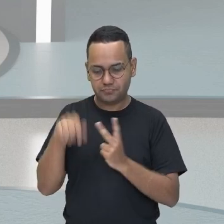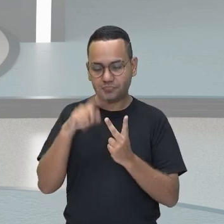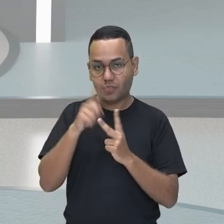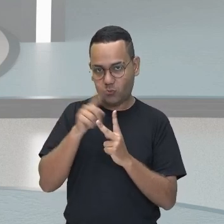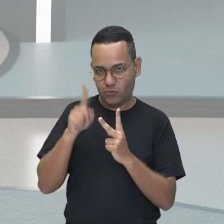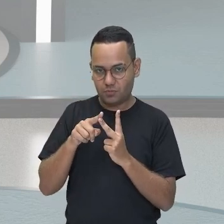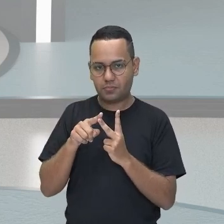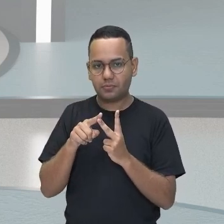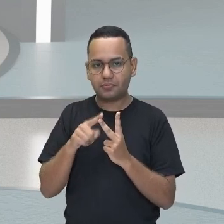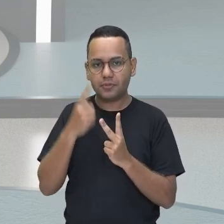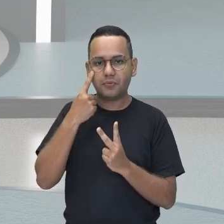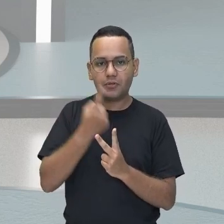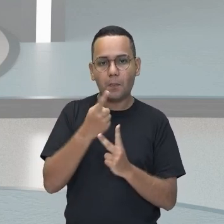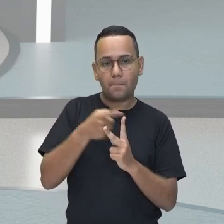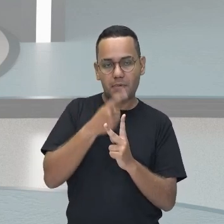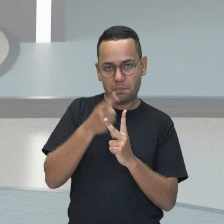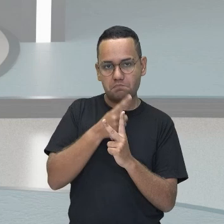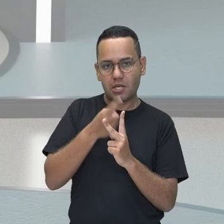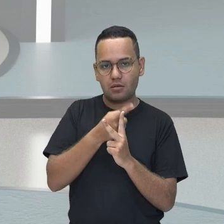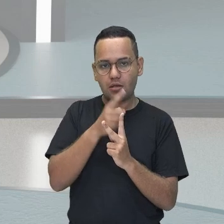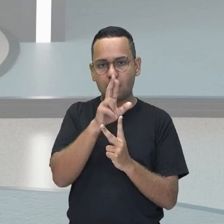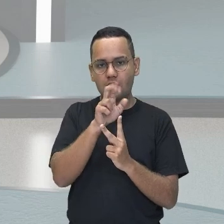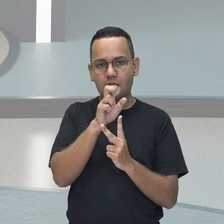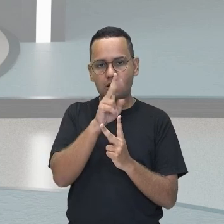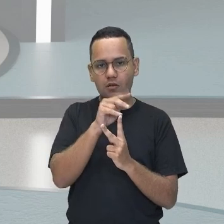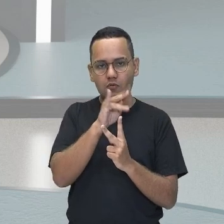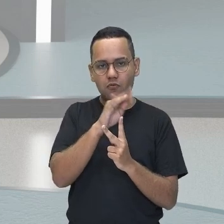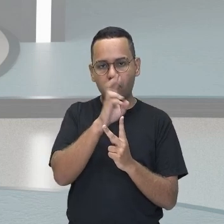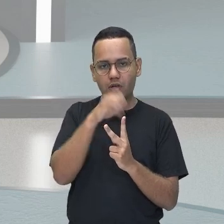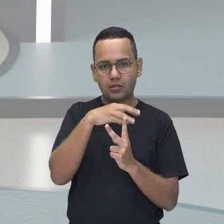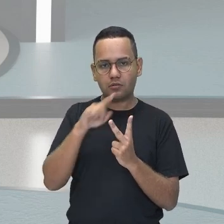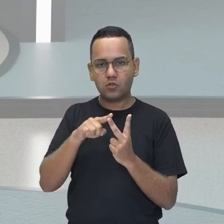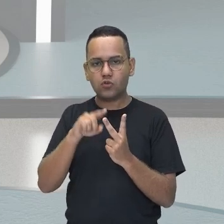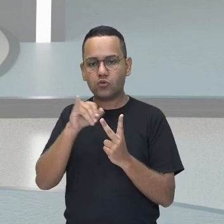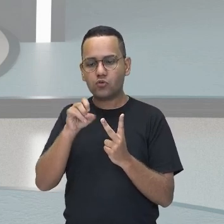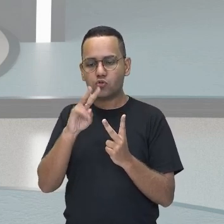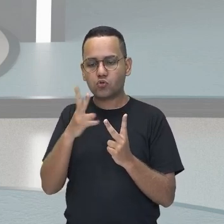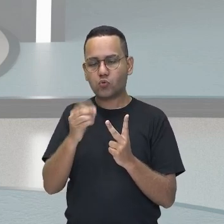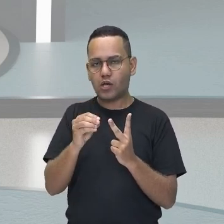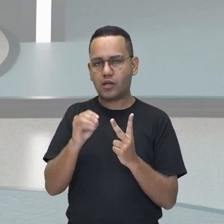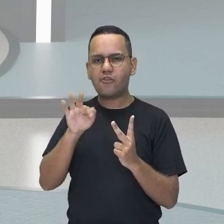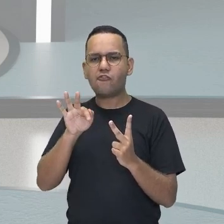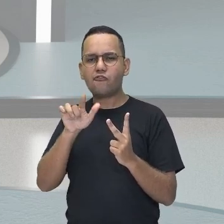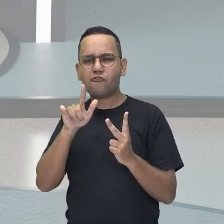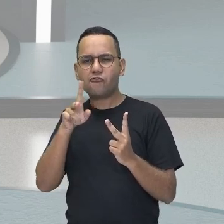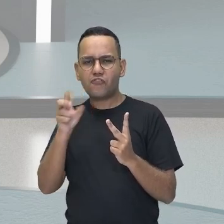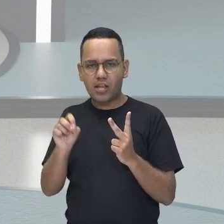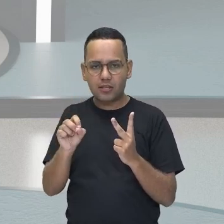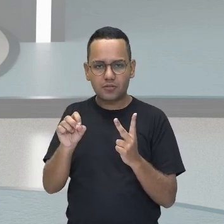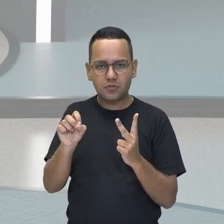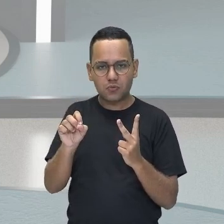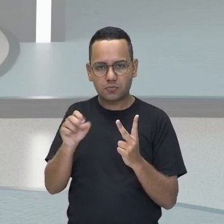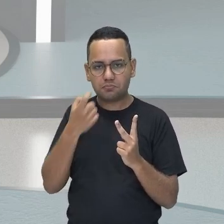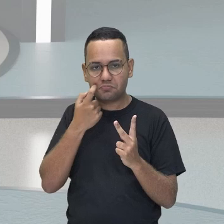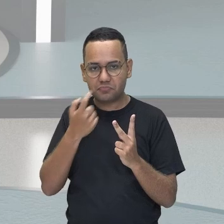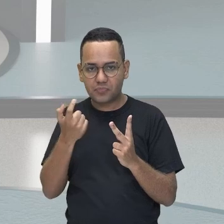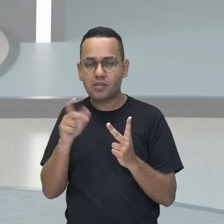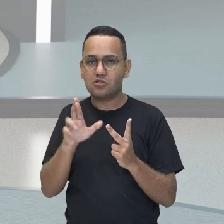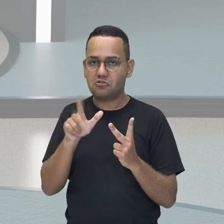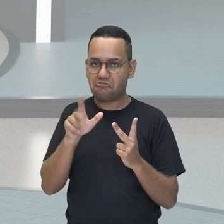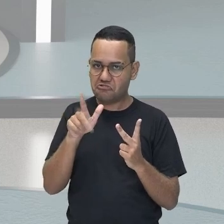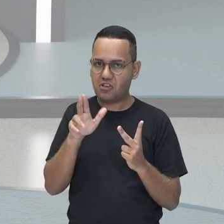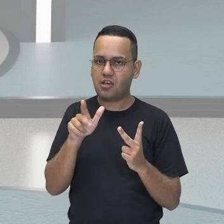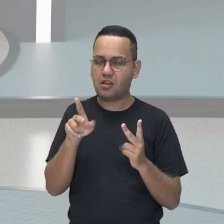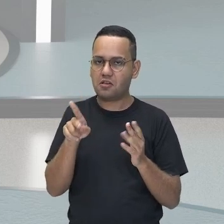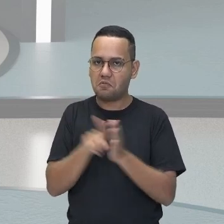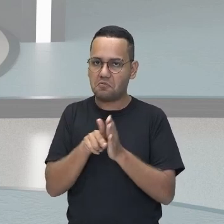recurvatum ou hiperestendido, né? E o joelho flexo vai causar essa diferença aí na postura, tá? Então é muito importante, se você